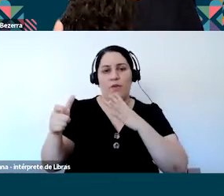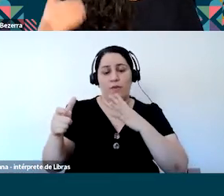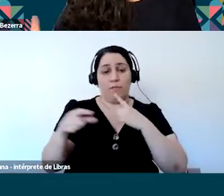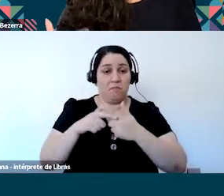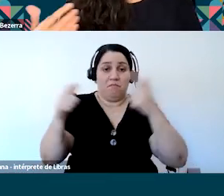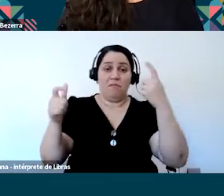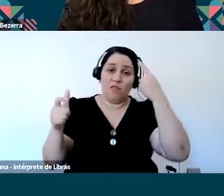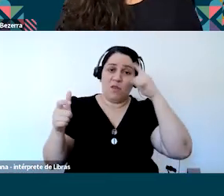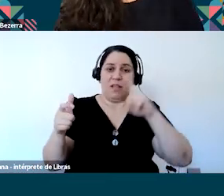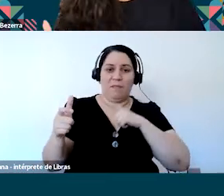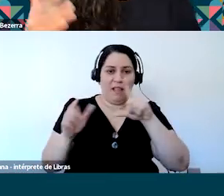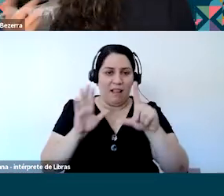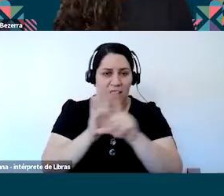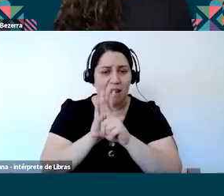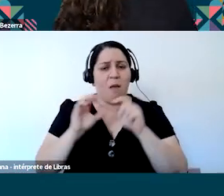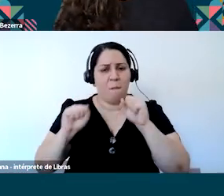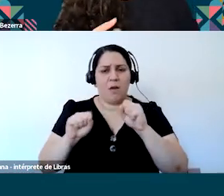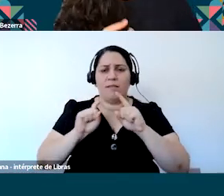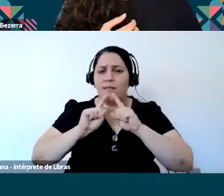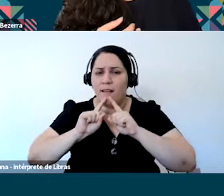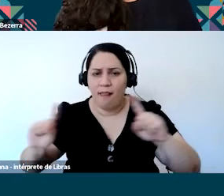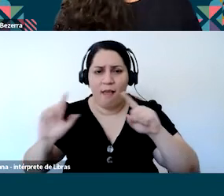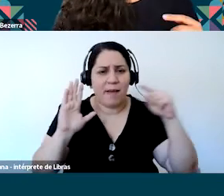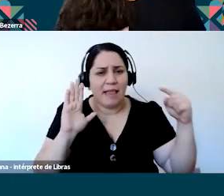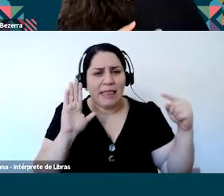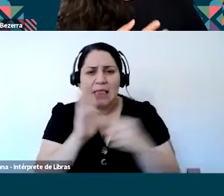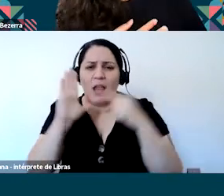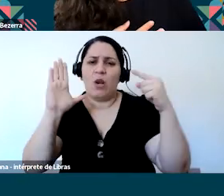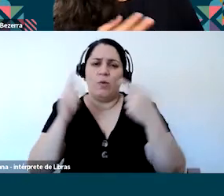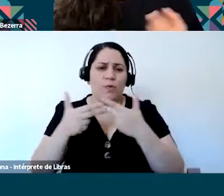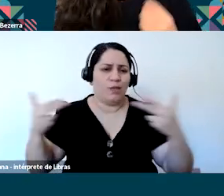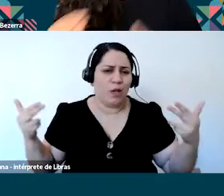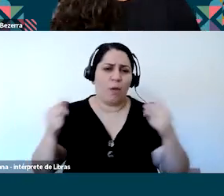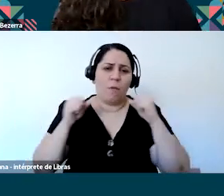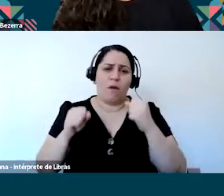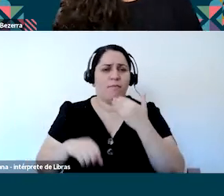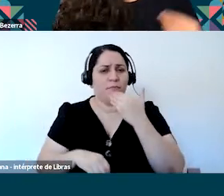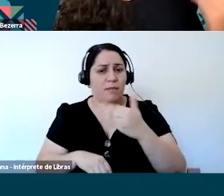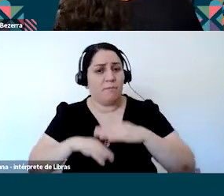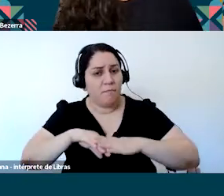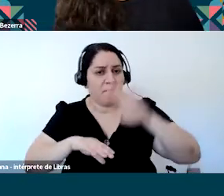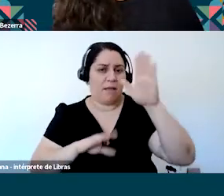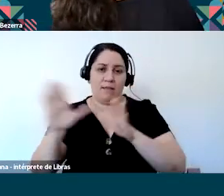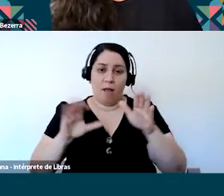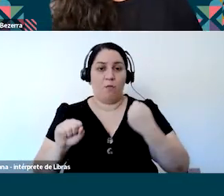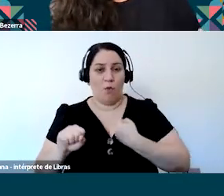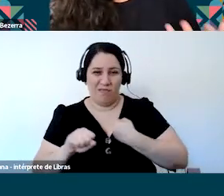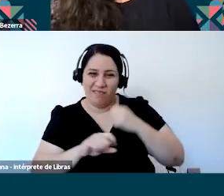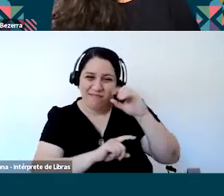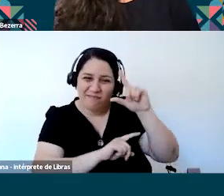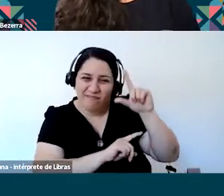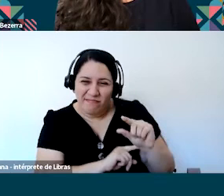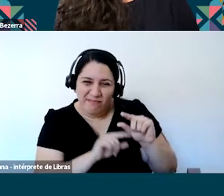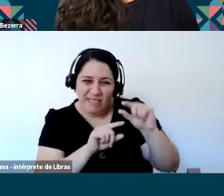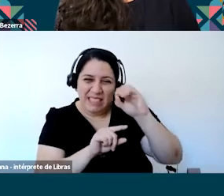pessoas conheçam que essa lei existe, para elas entenderem que elas podem denunciar, podem pedir por mais acessibilidade e aí a gente consegue